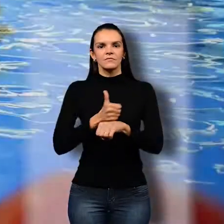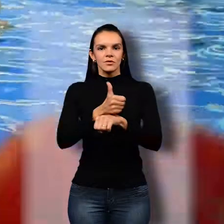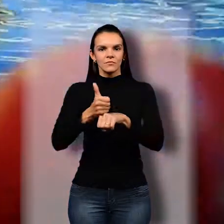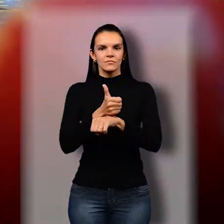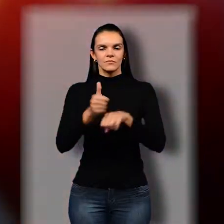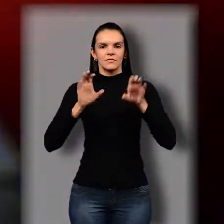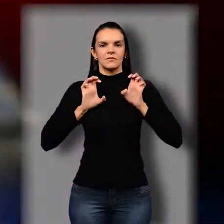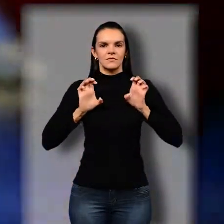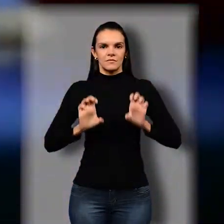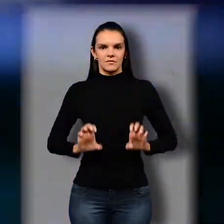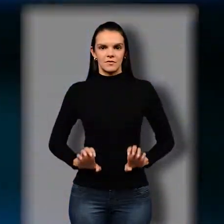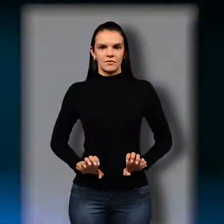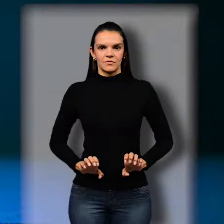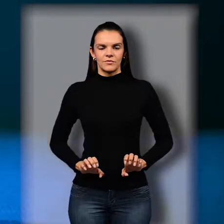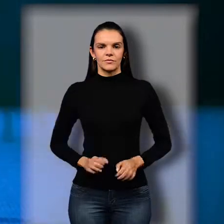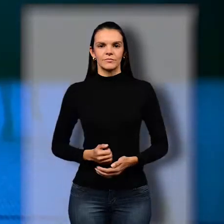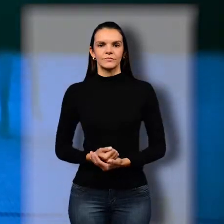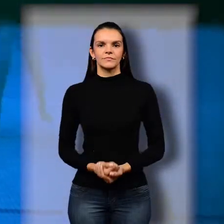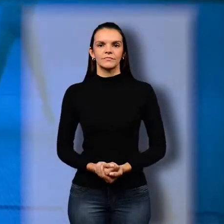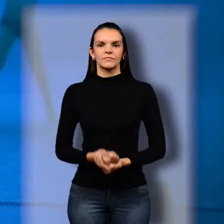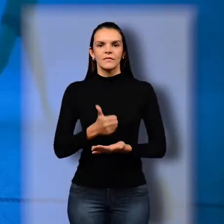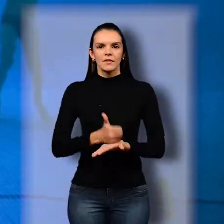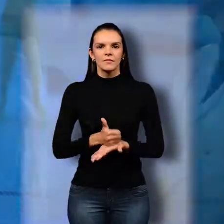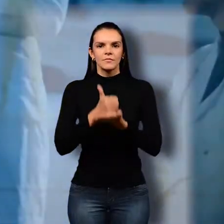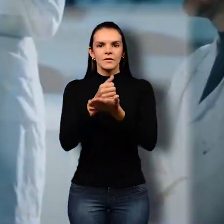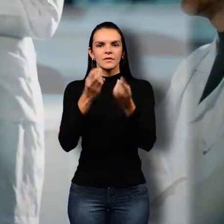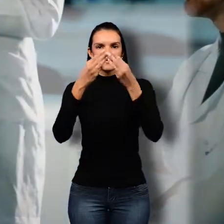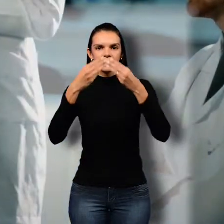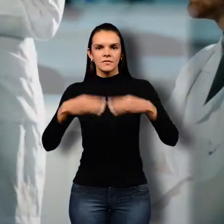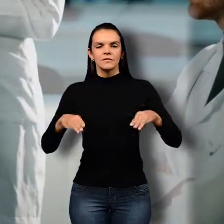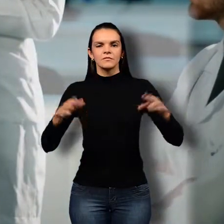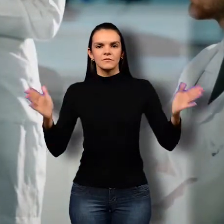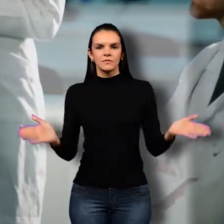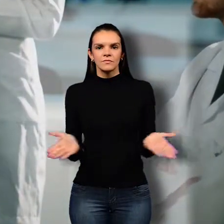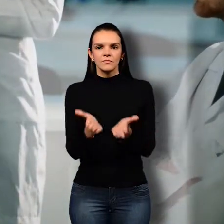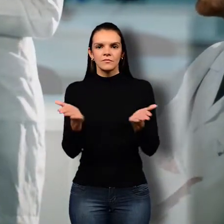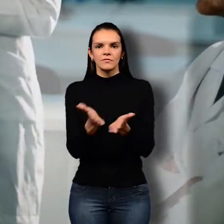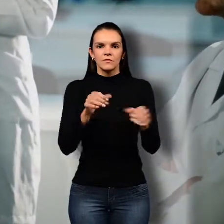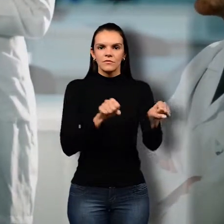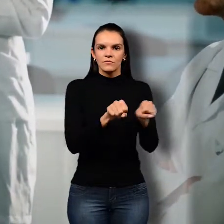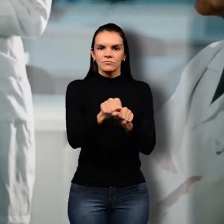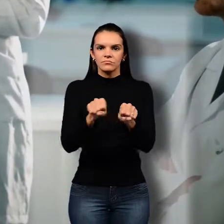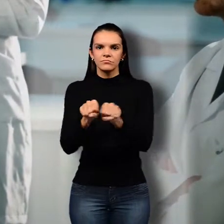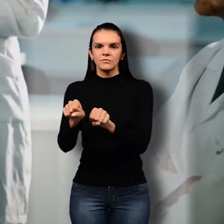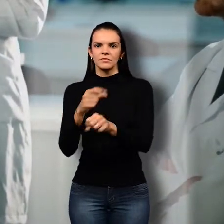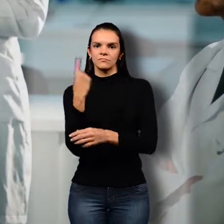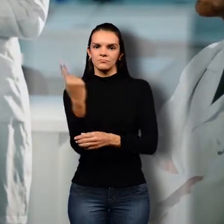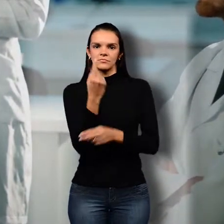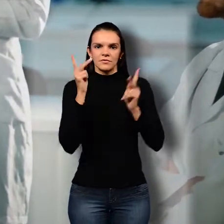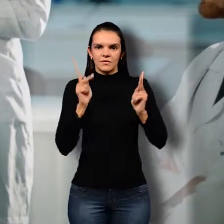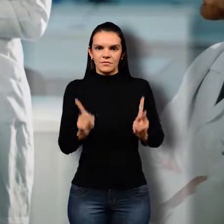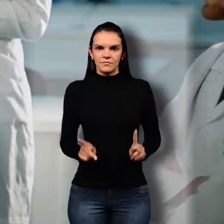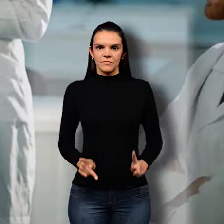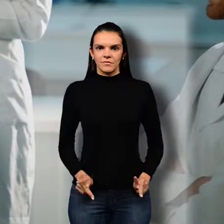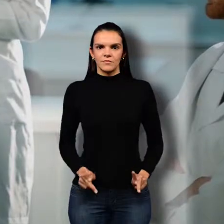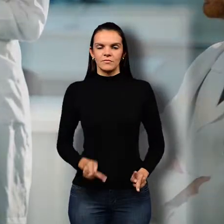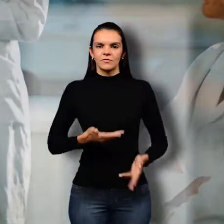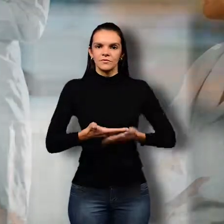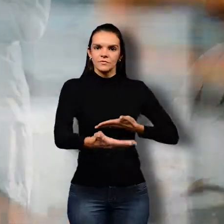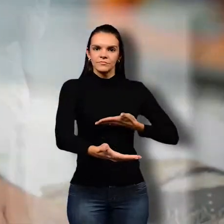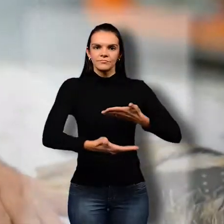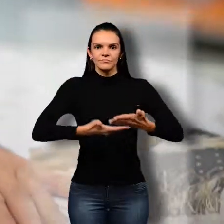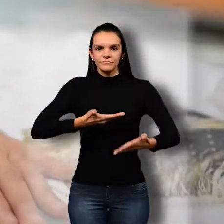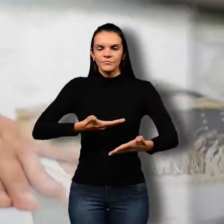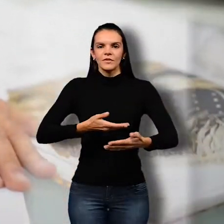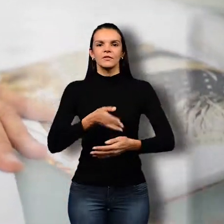profissionais éticos. E é apoiada na missão de promover a formação dos indivíduos e a democratização do